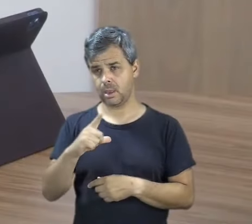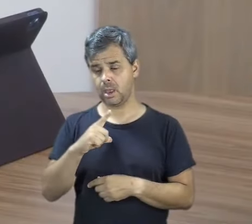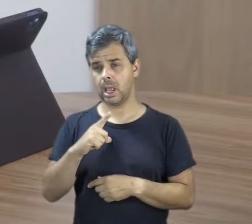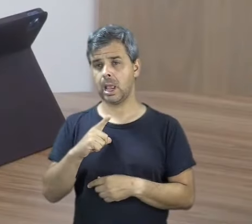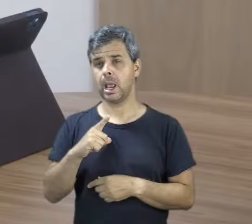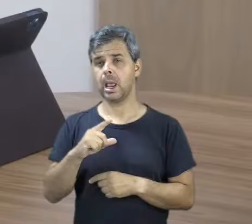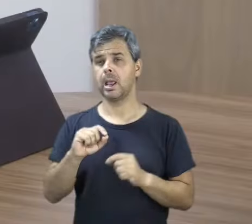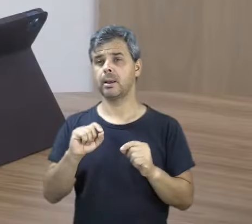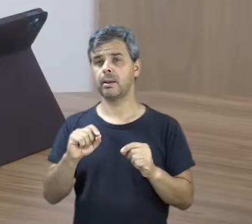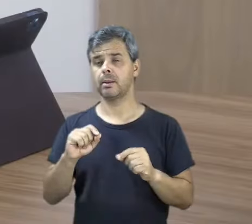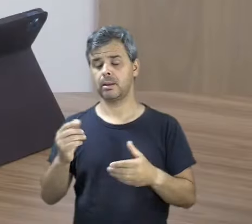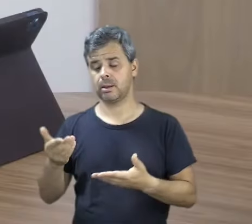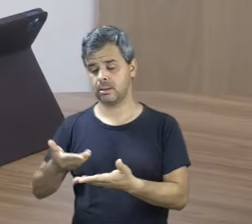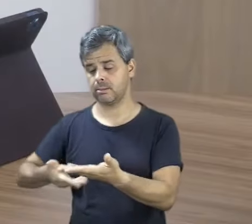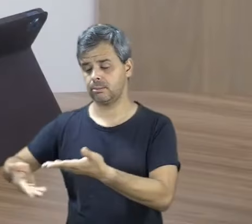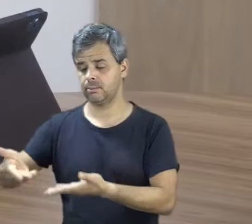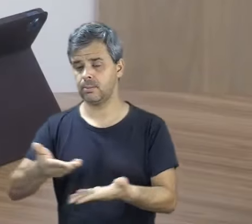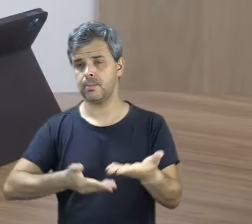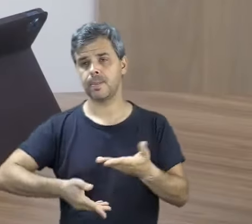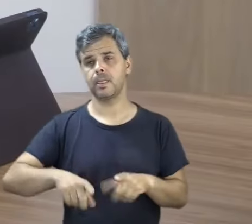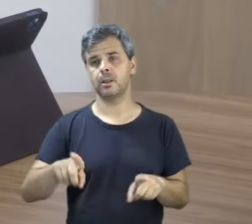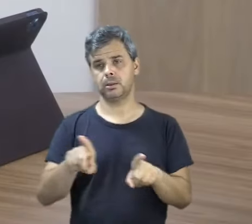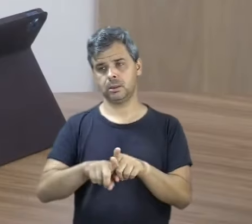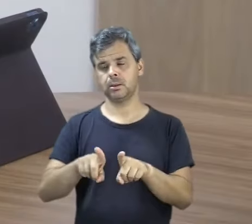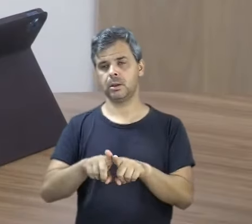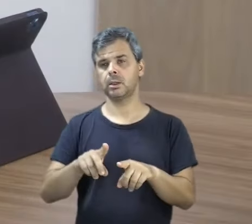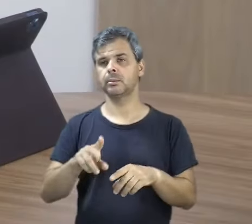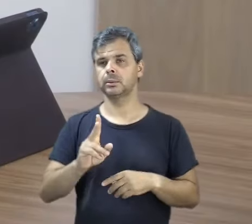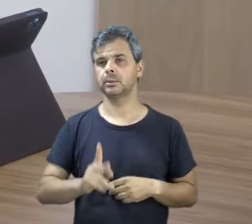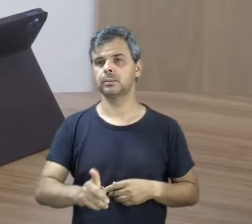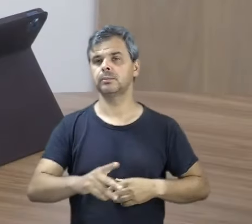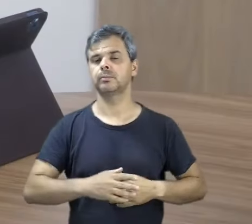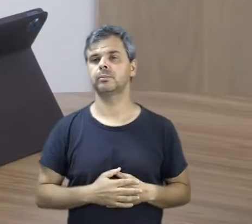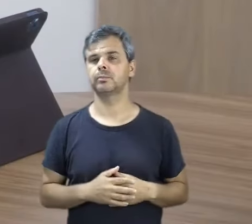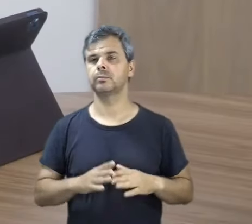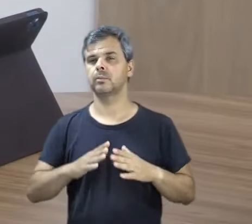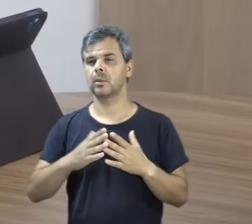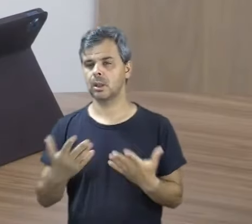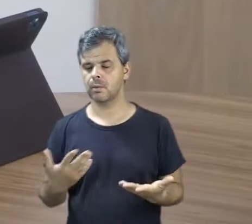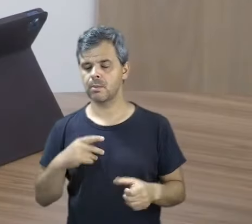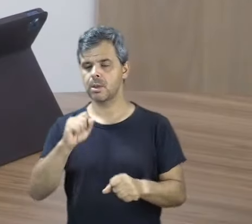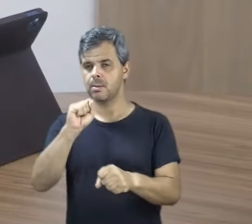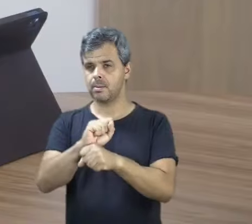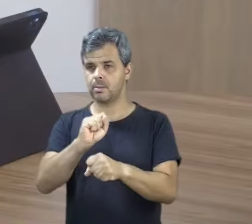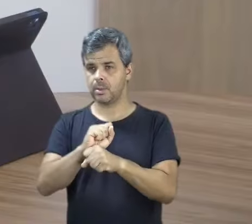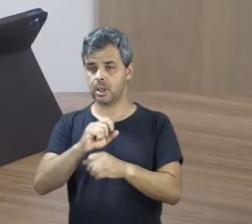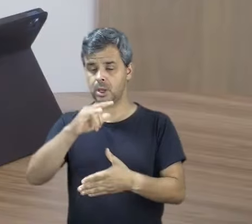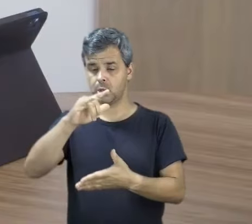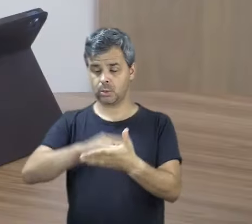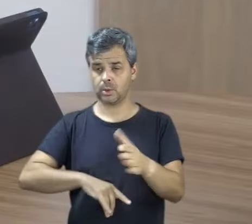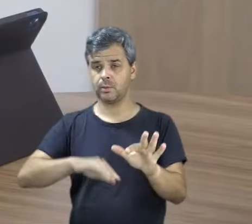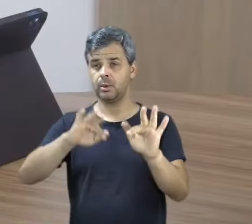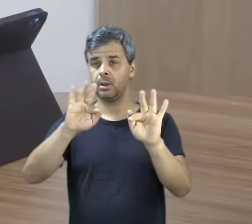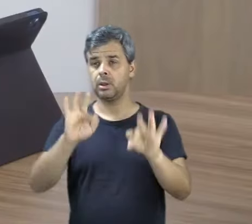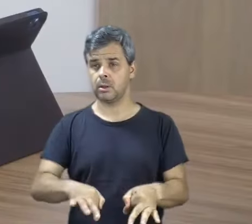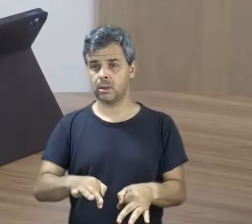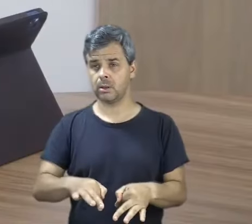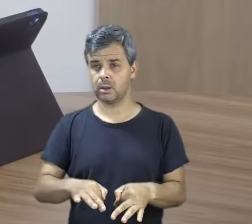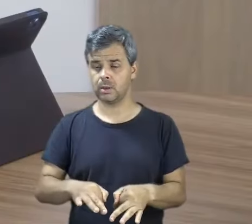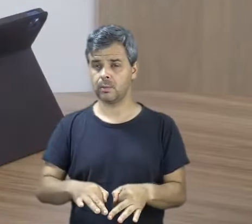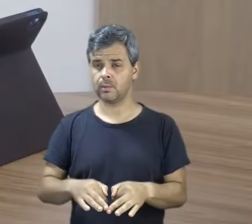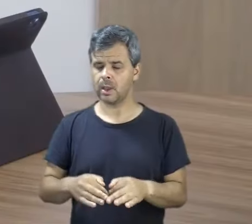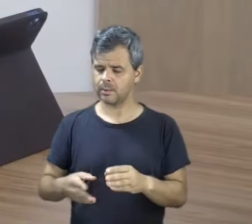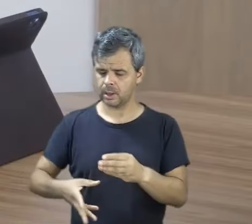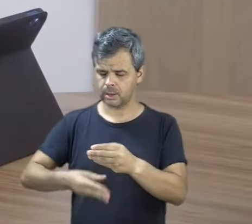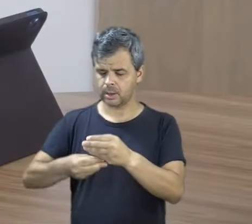ser transversalizado também será. Né? Então, vamos aguardar esse documento final, né, que vai trazer